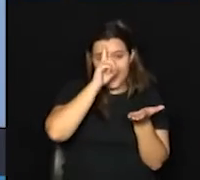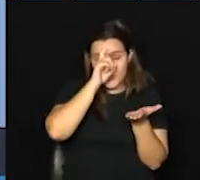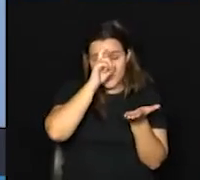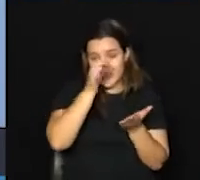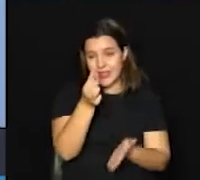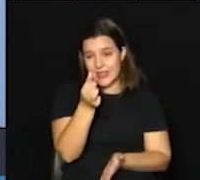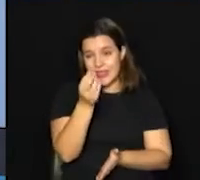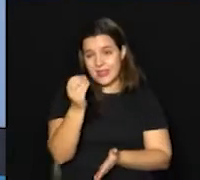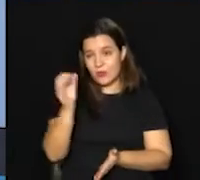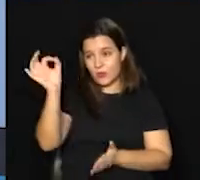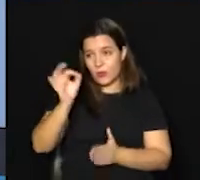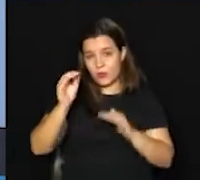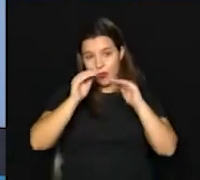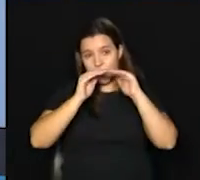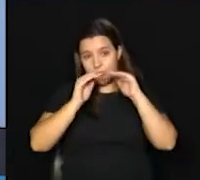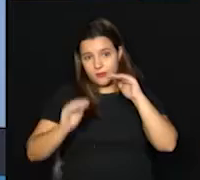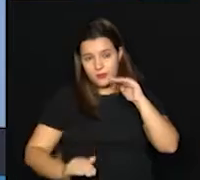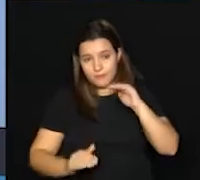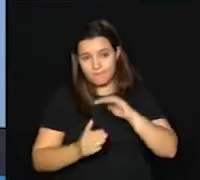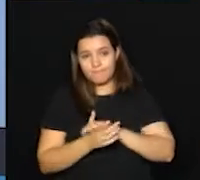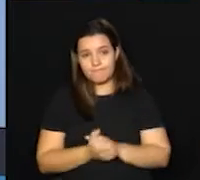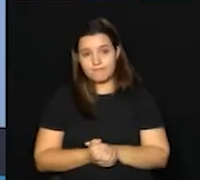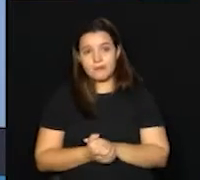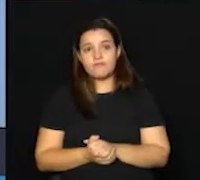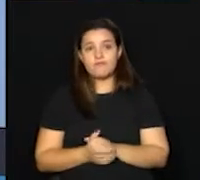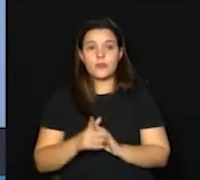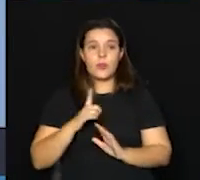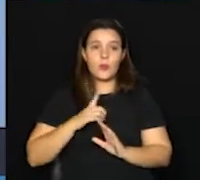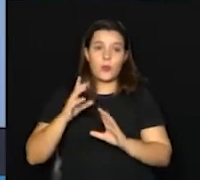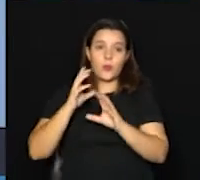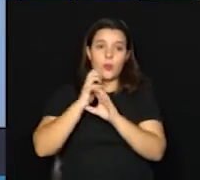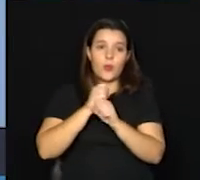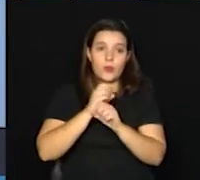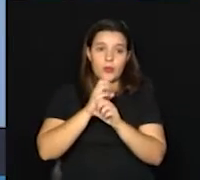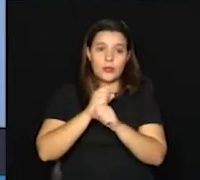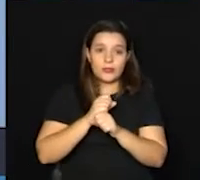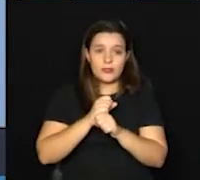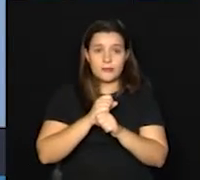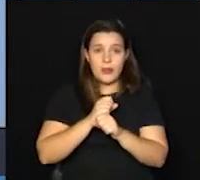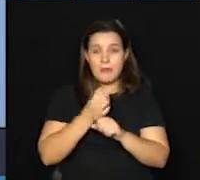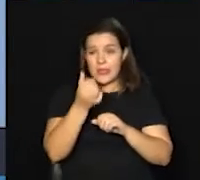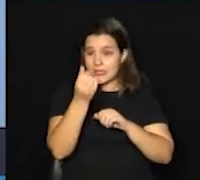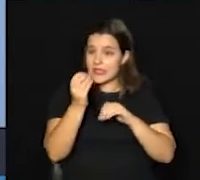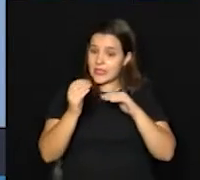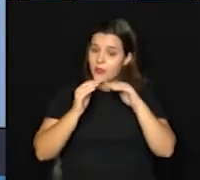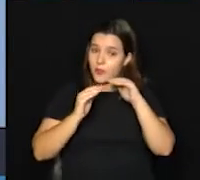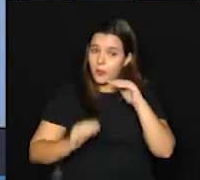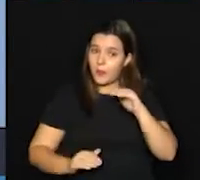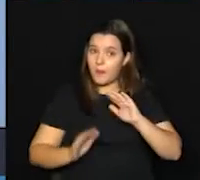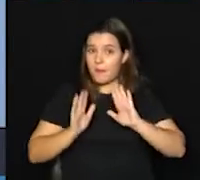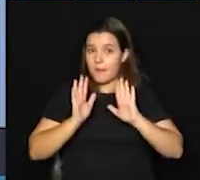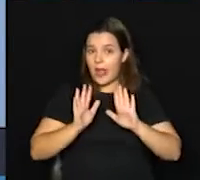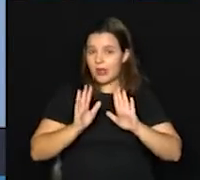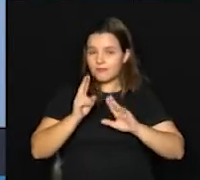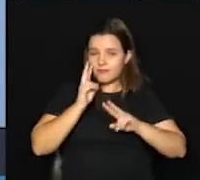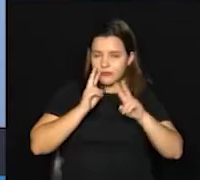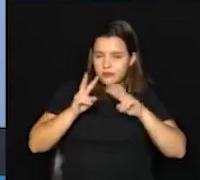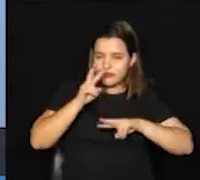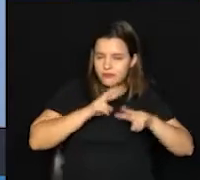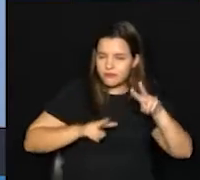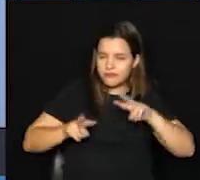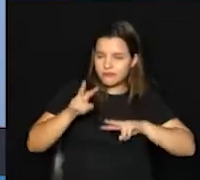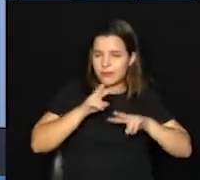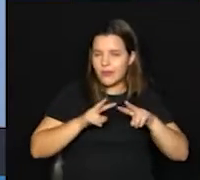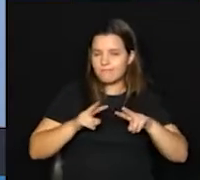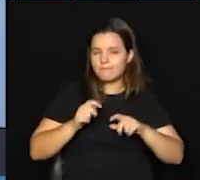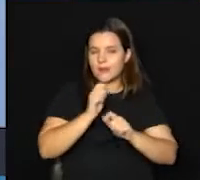tinha uma outra contagem, a gente fala em termos otimistas. No entanto, o Observatório da PUC